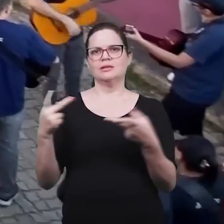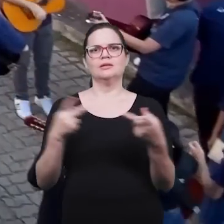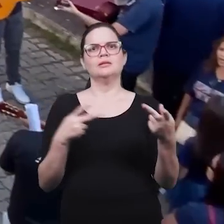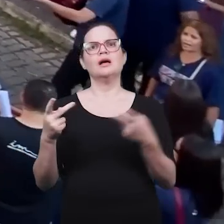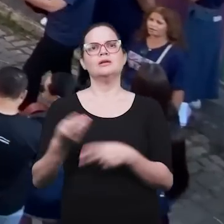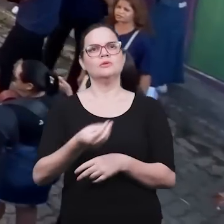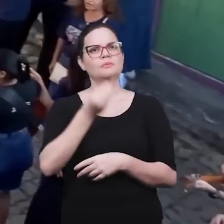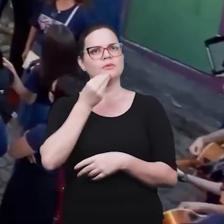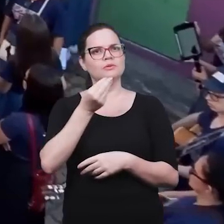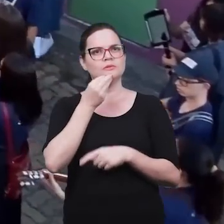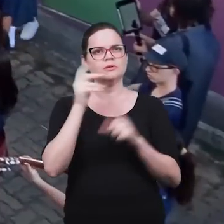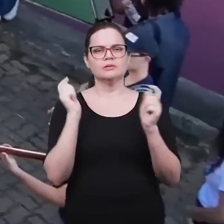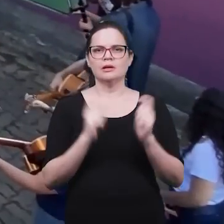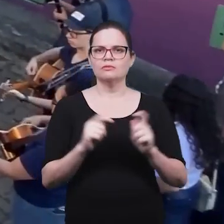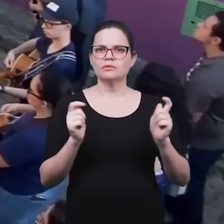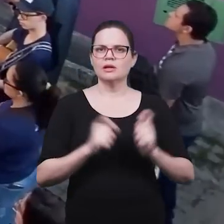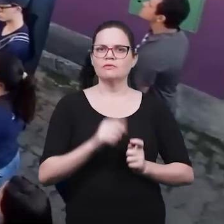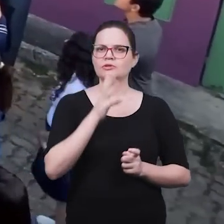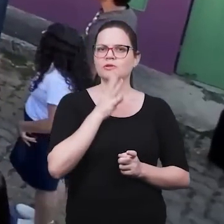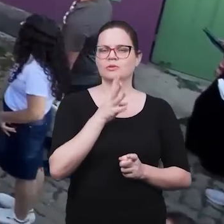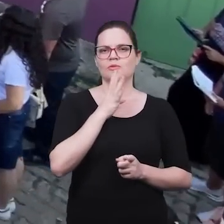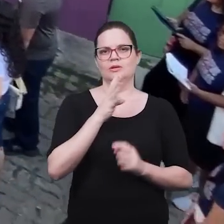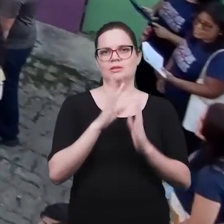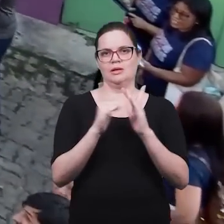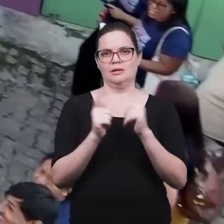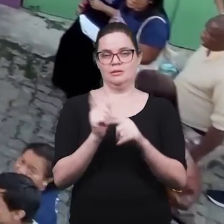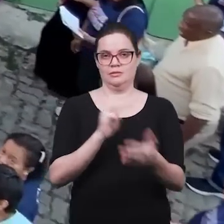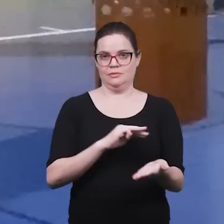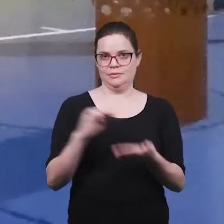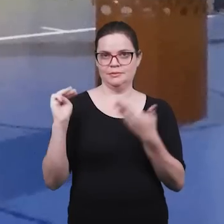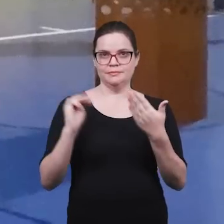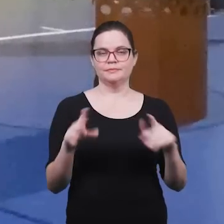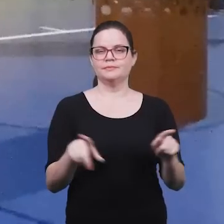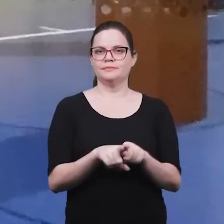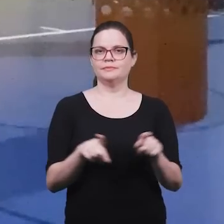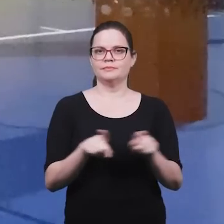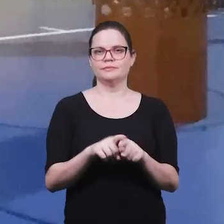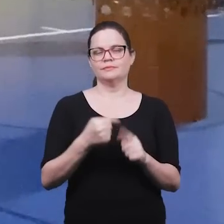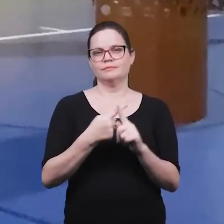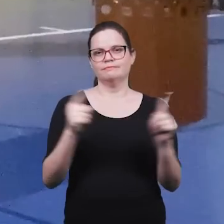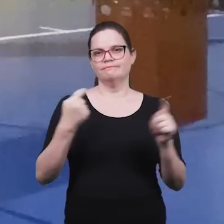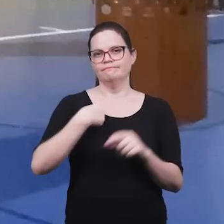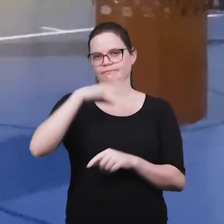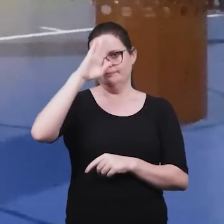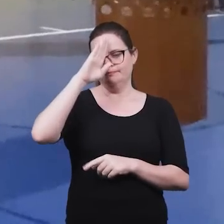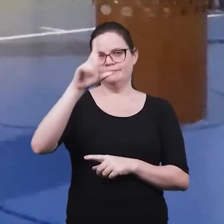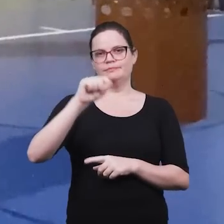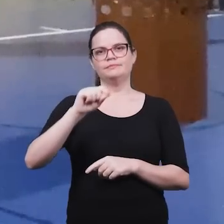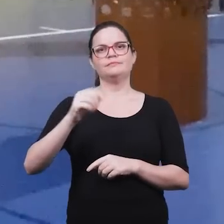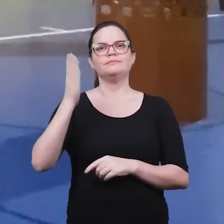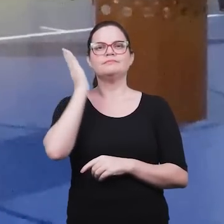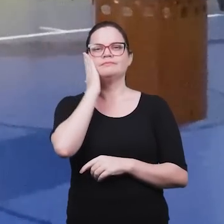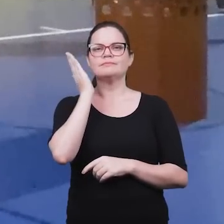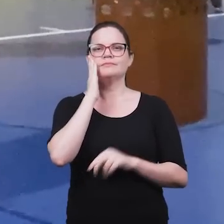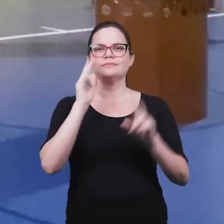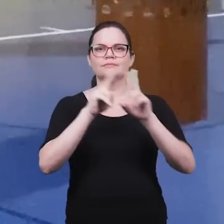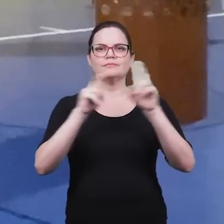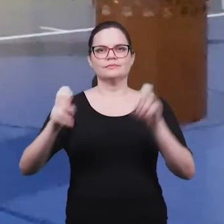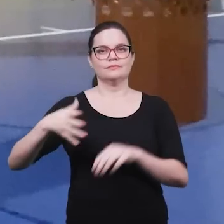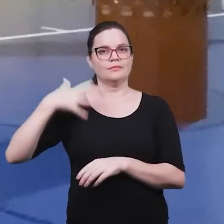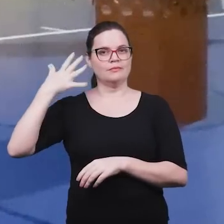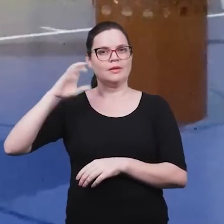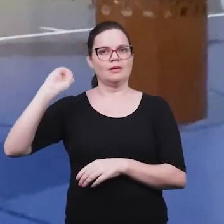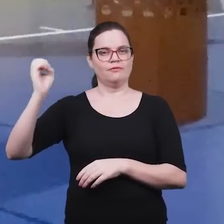a oportunidade de conhecer a Igreja Cristã Maranata e, principalmente, ouvir uma palavra